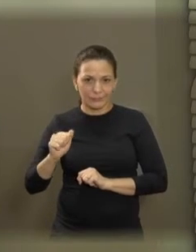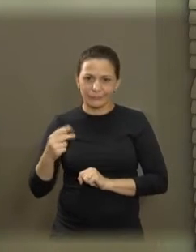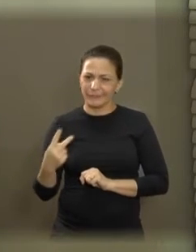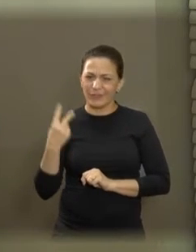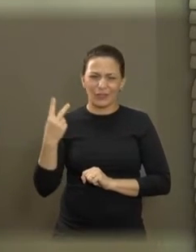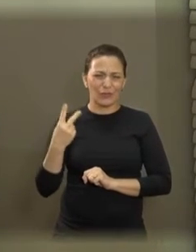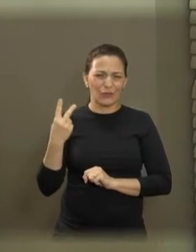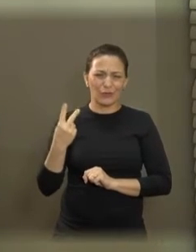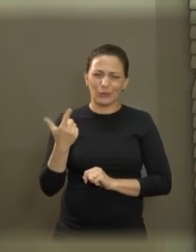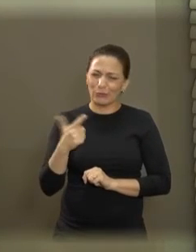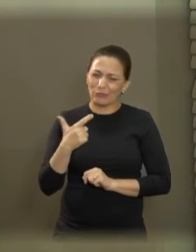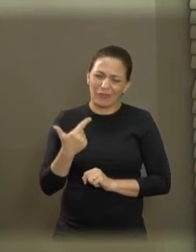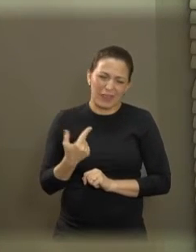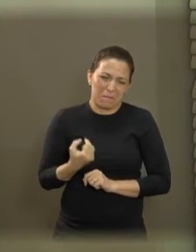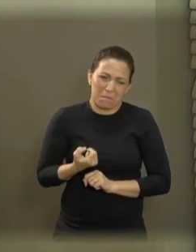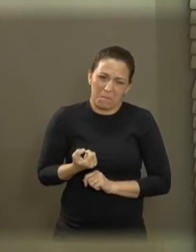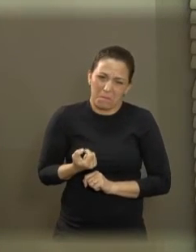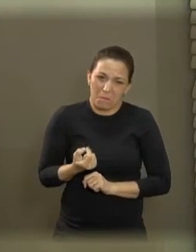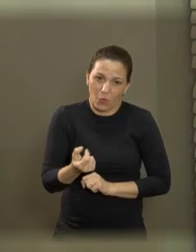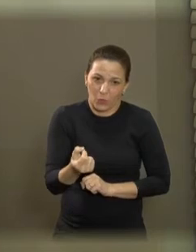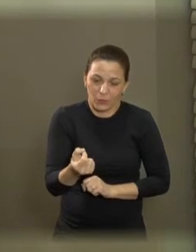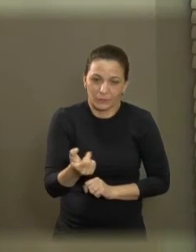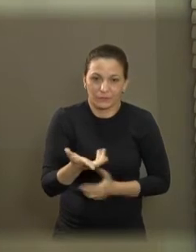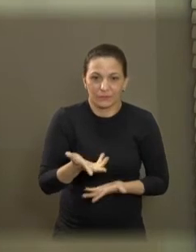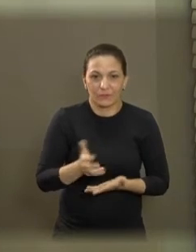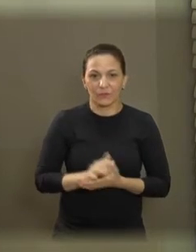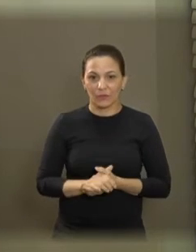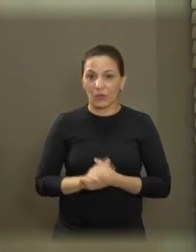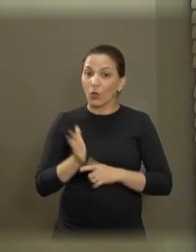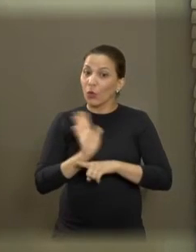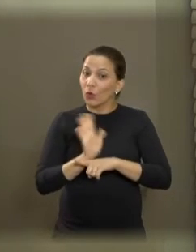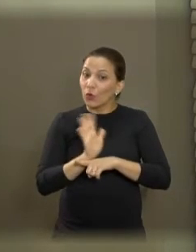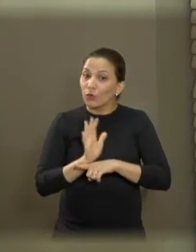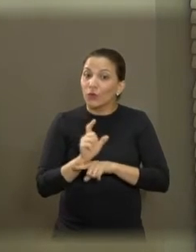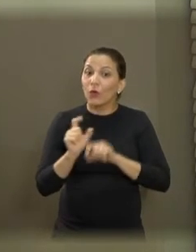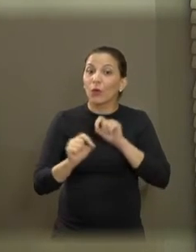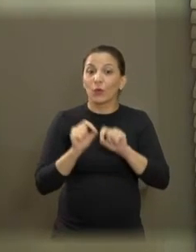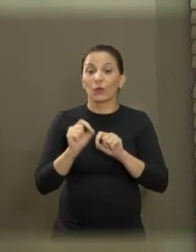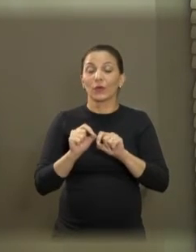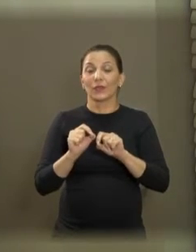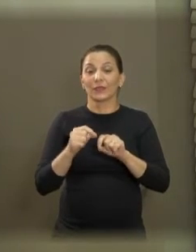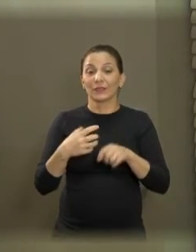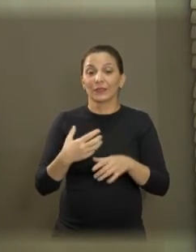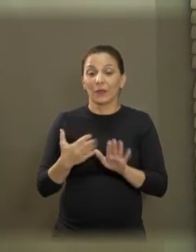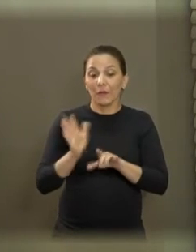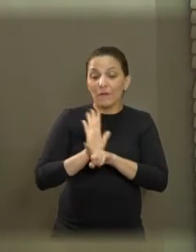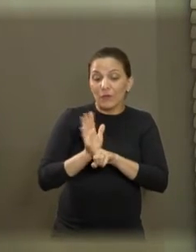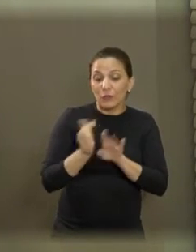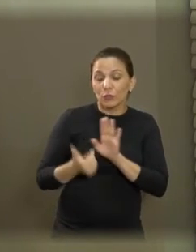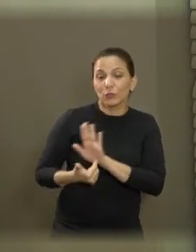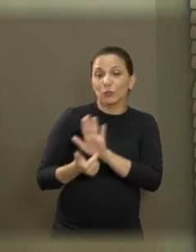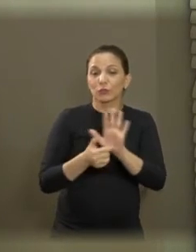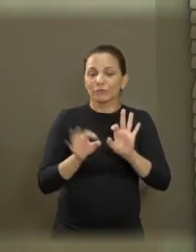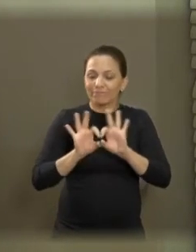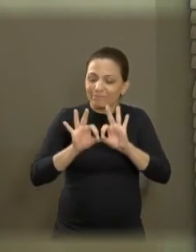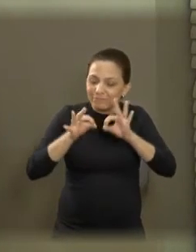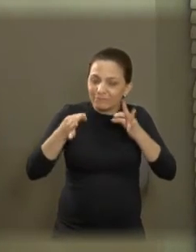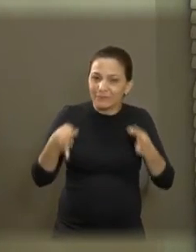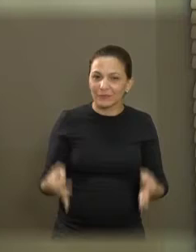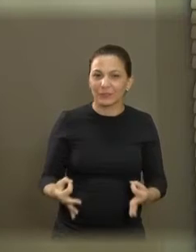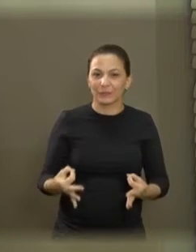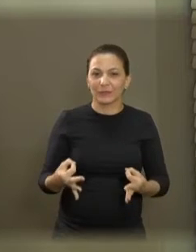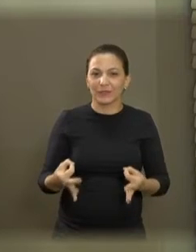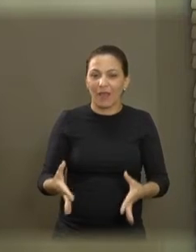no vídeo que foi demonstrado, simplesmente o senhor fez a extensão mais simples de todas,